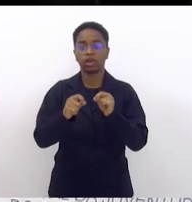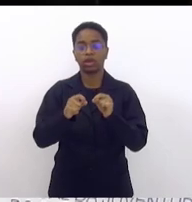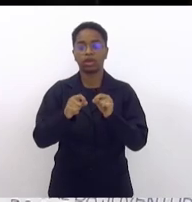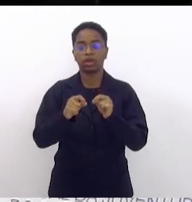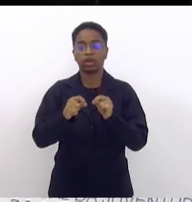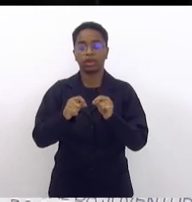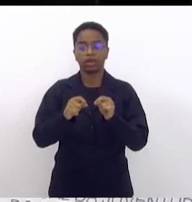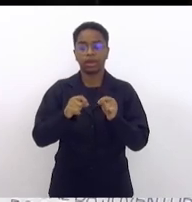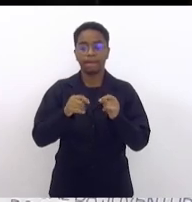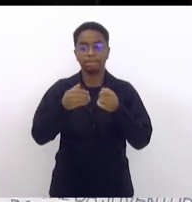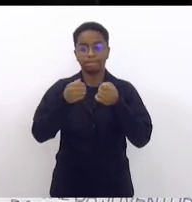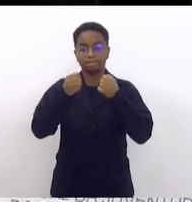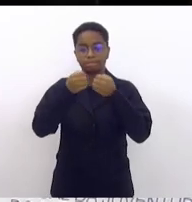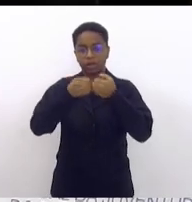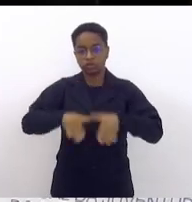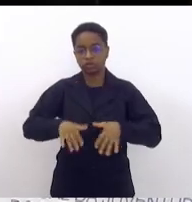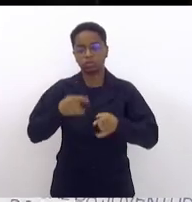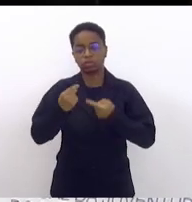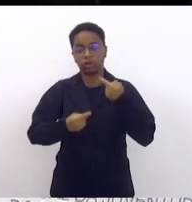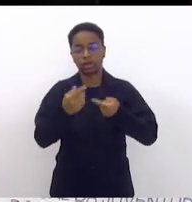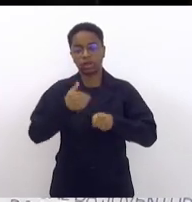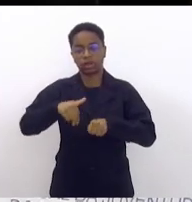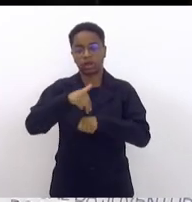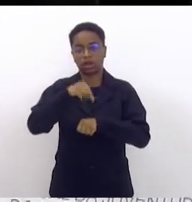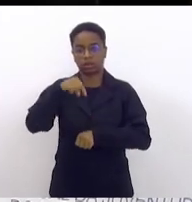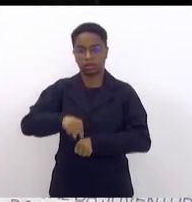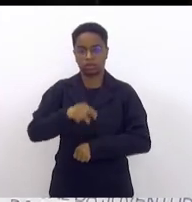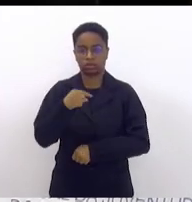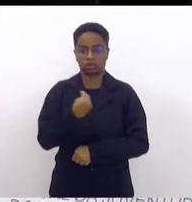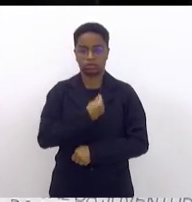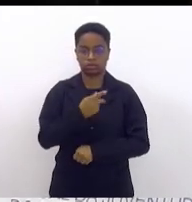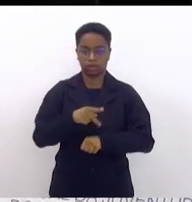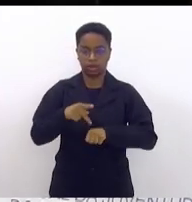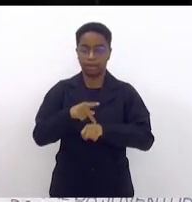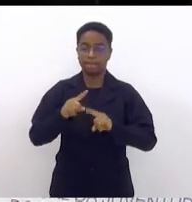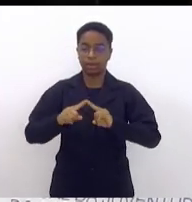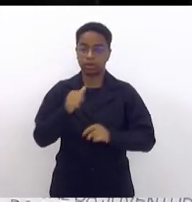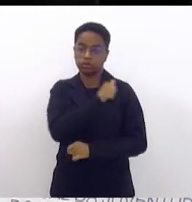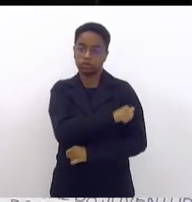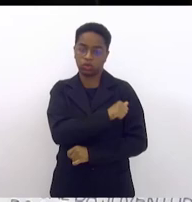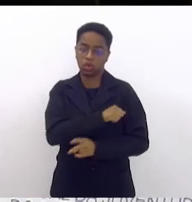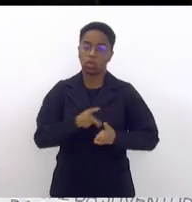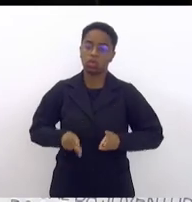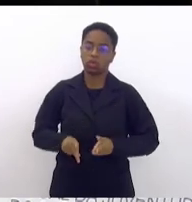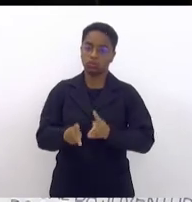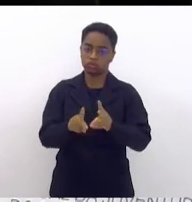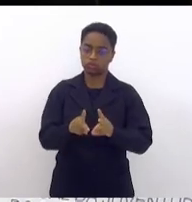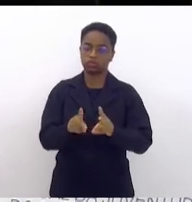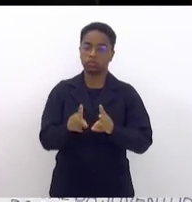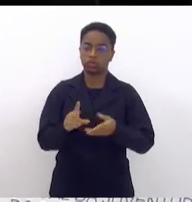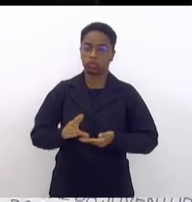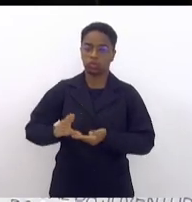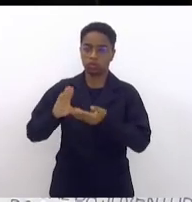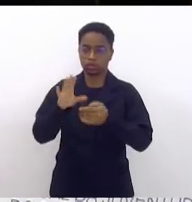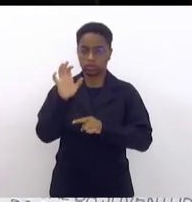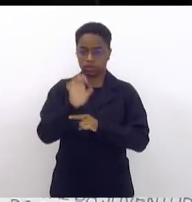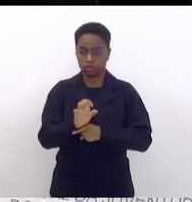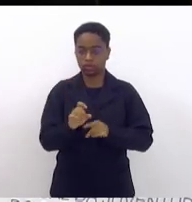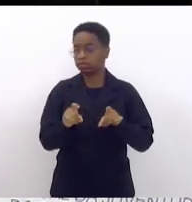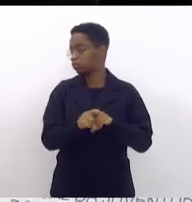política nacional de juventude no nosso país o Rio de Janeiro permaneceu não só ativo com o seu Conselho Estadual